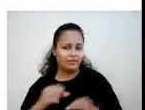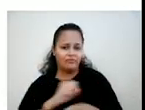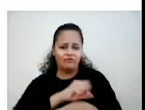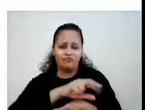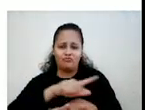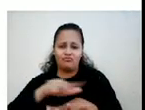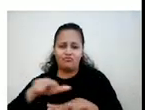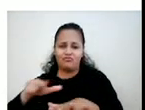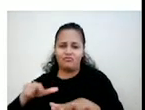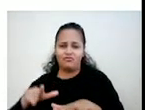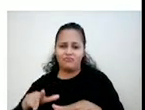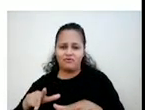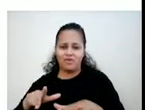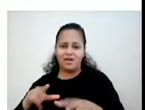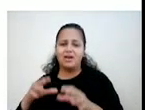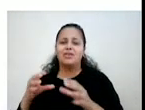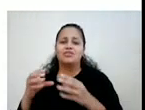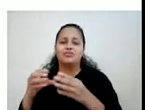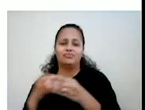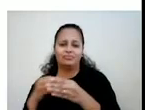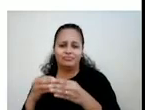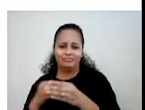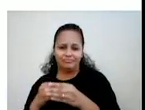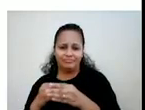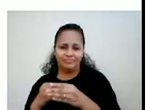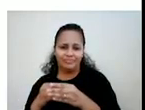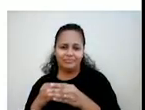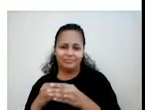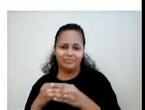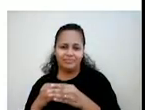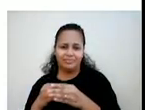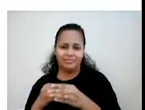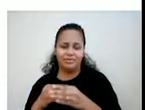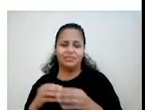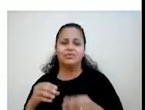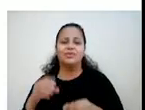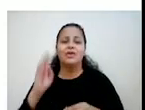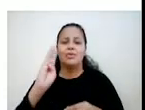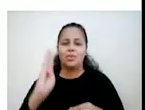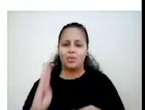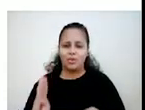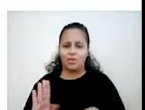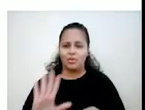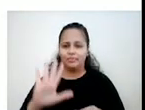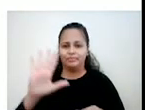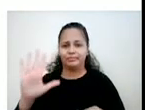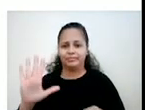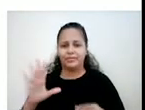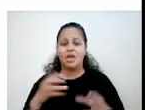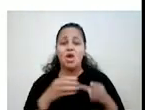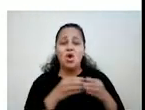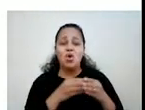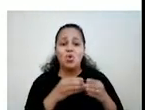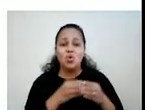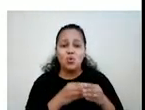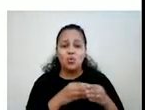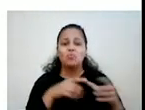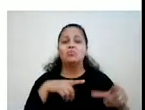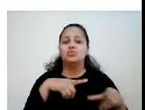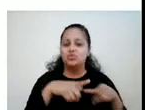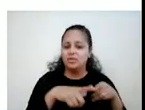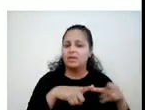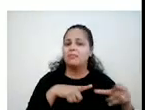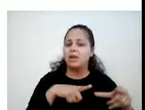e uniões operárias foram fundadas em todo o país. Então, grupos de